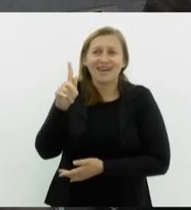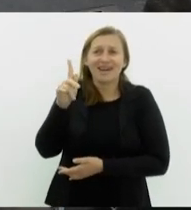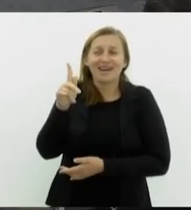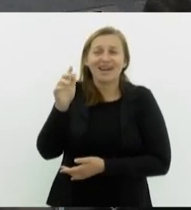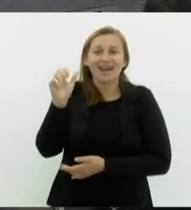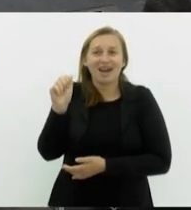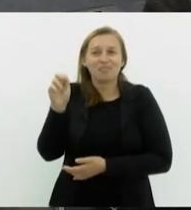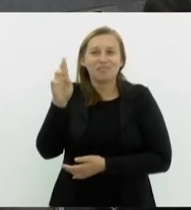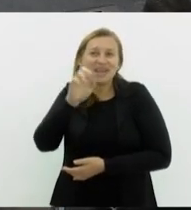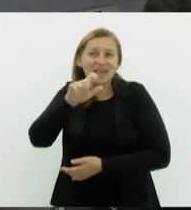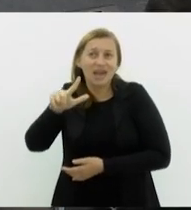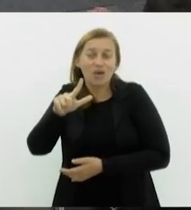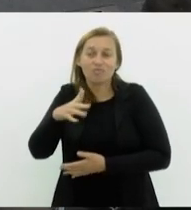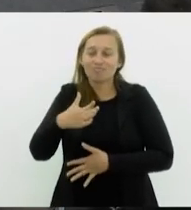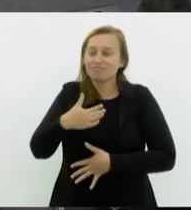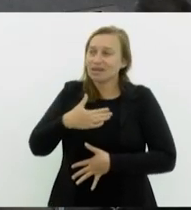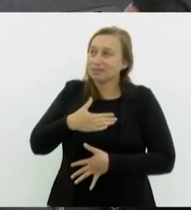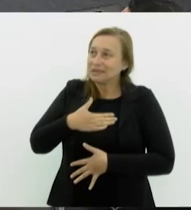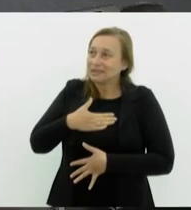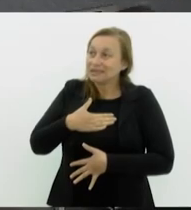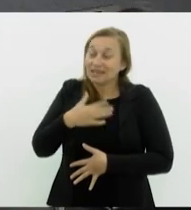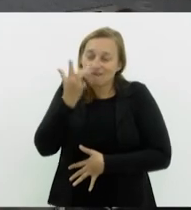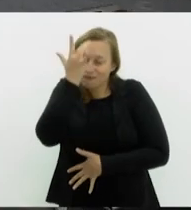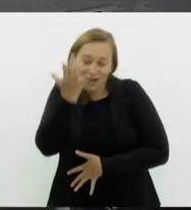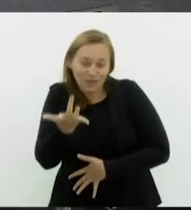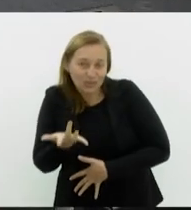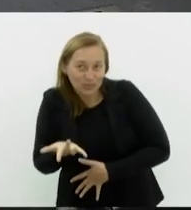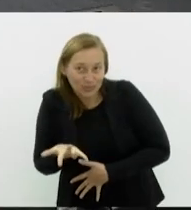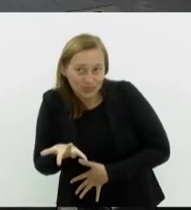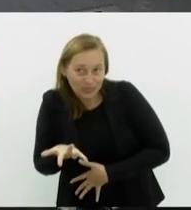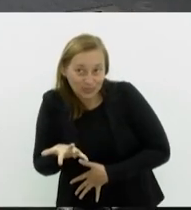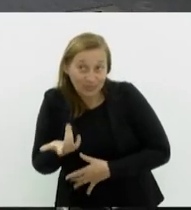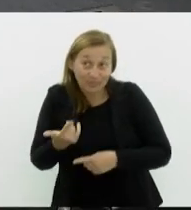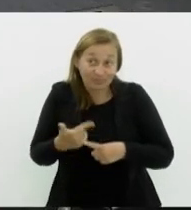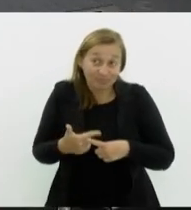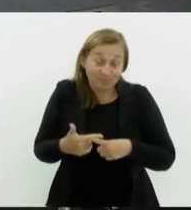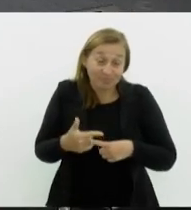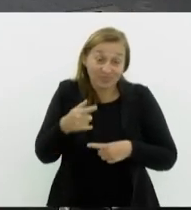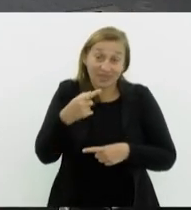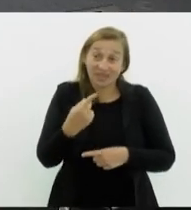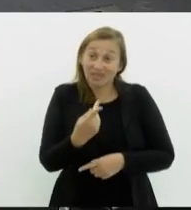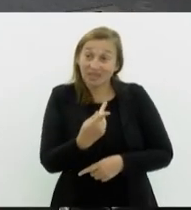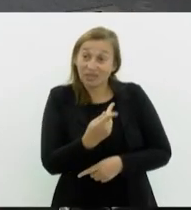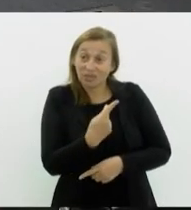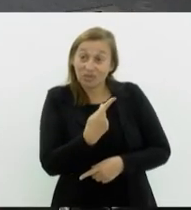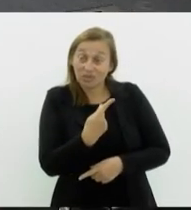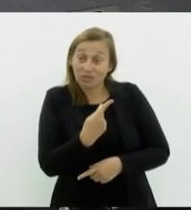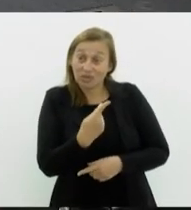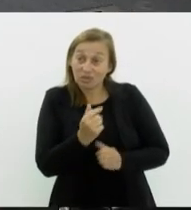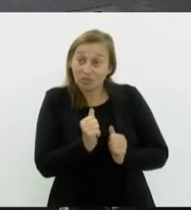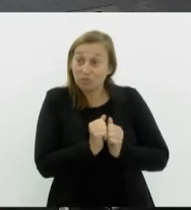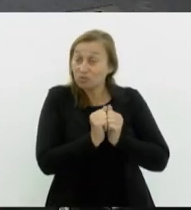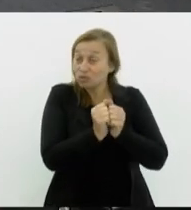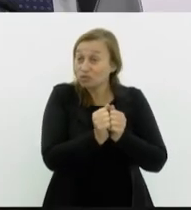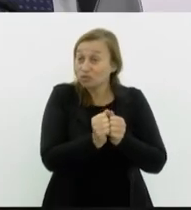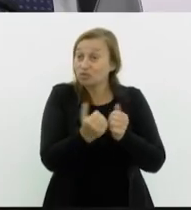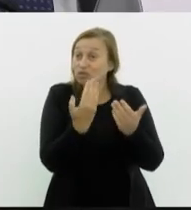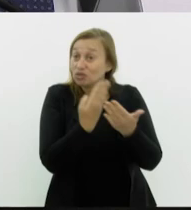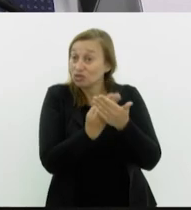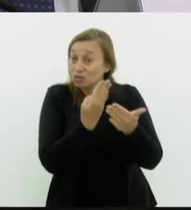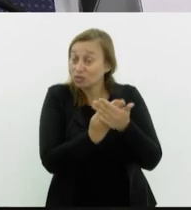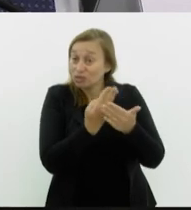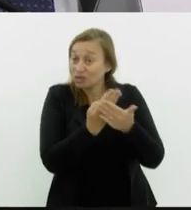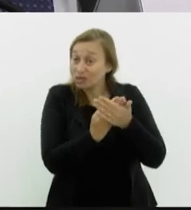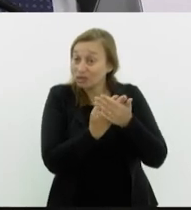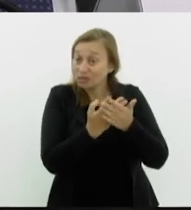que, para mim, é muito fácil, que ele, como eu, ele é marista, estudou no Colégio Marista São José,